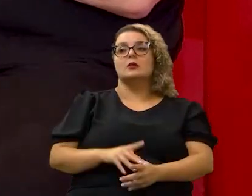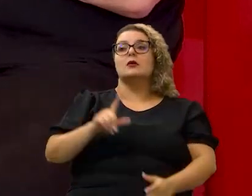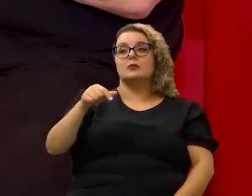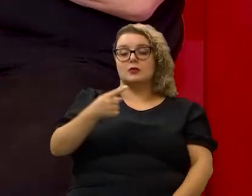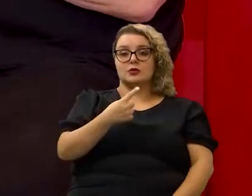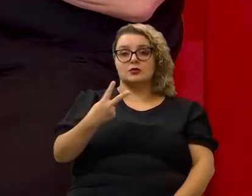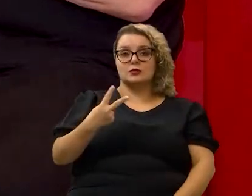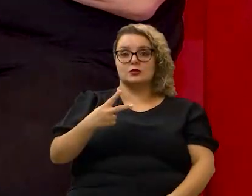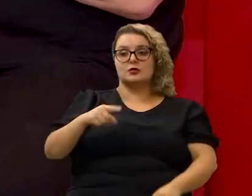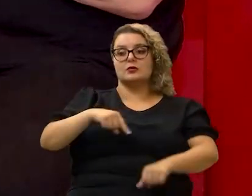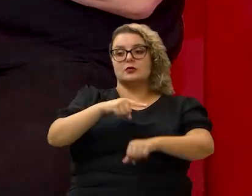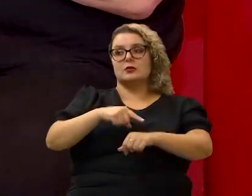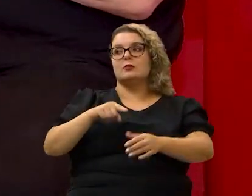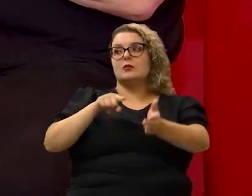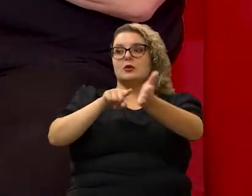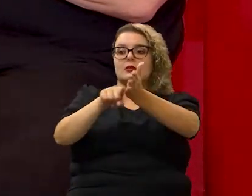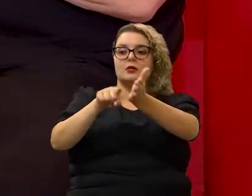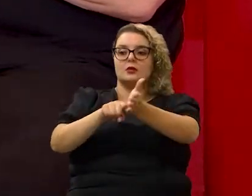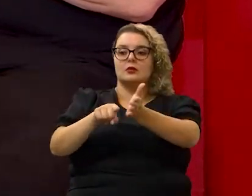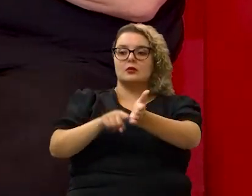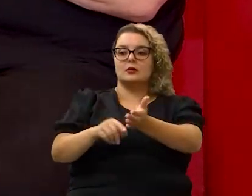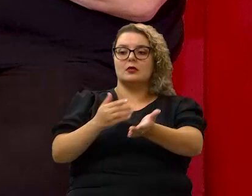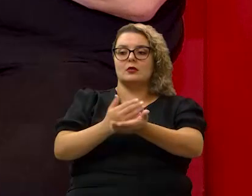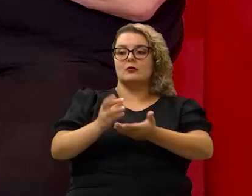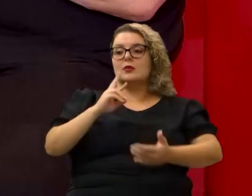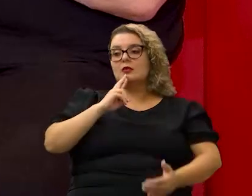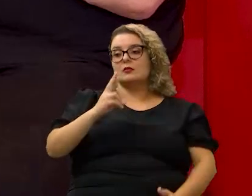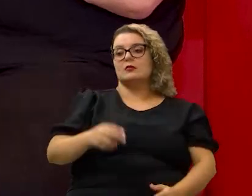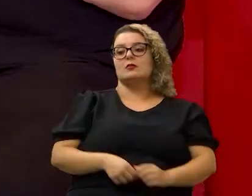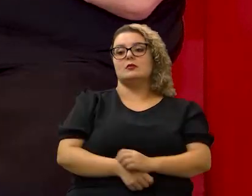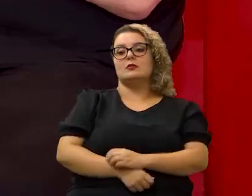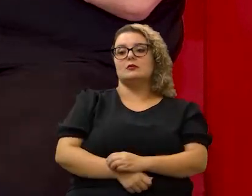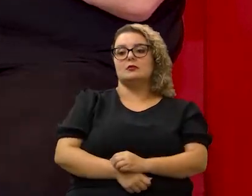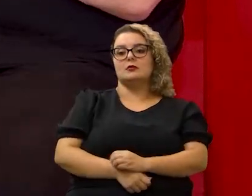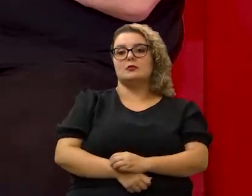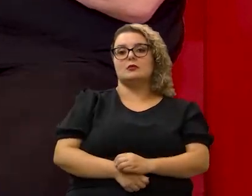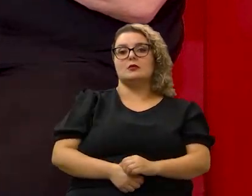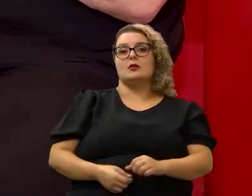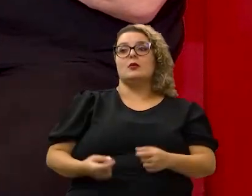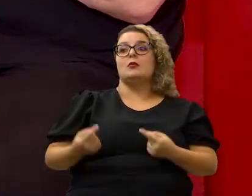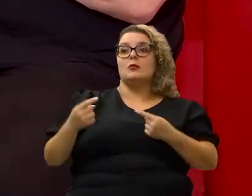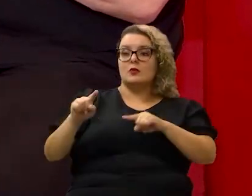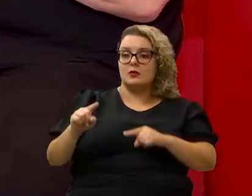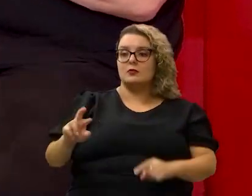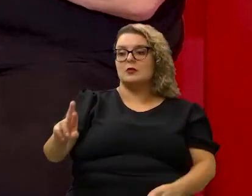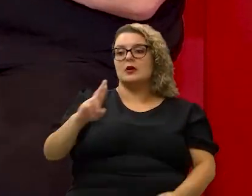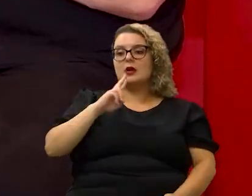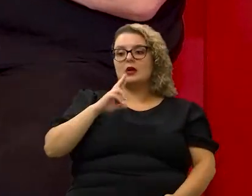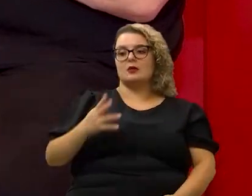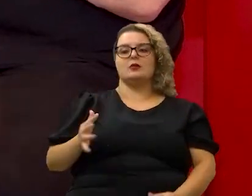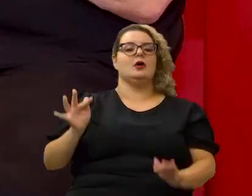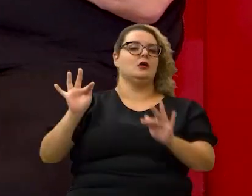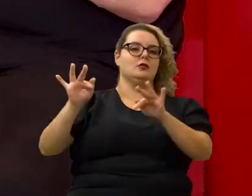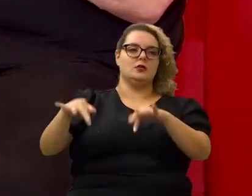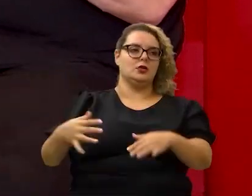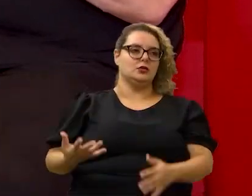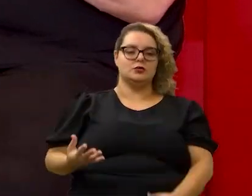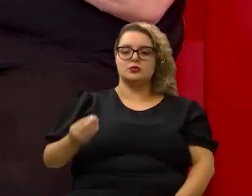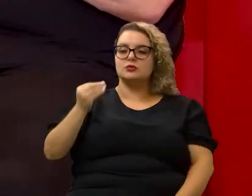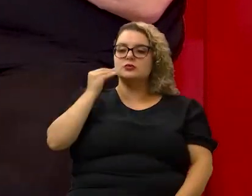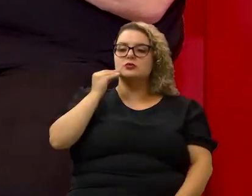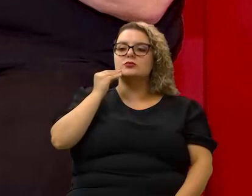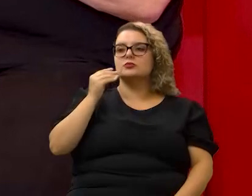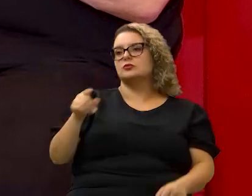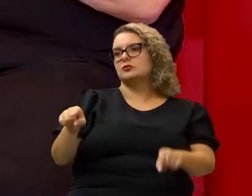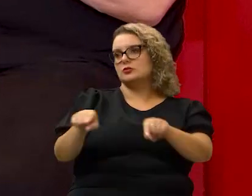12 horas com você perguntando, começa a responder aquilo que você está provocando para ver se responde. E aí, no final lá do